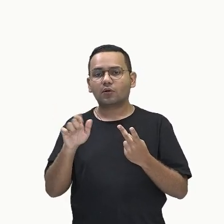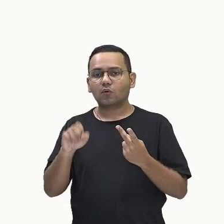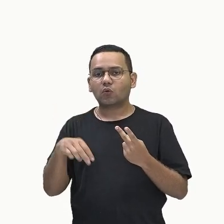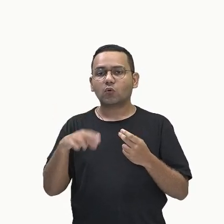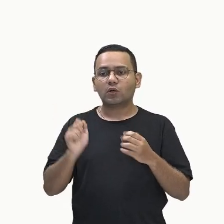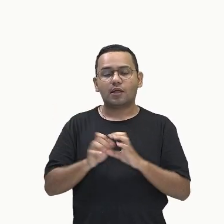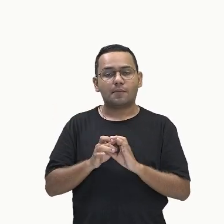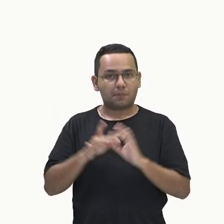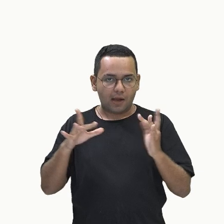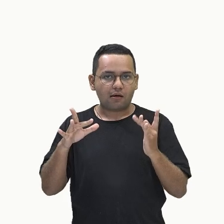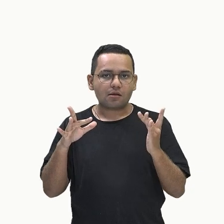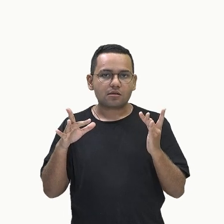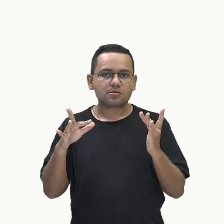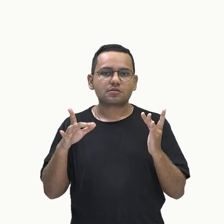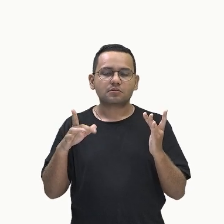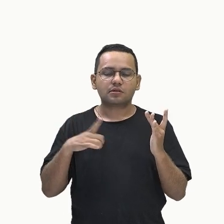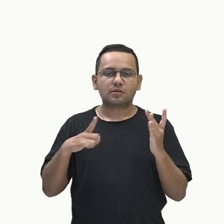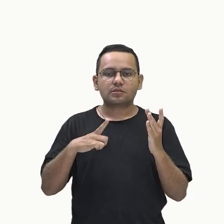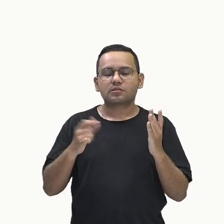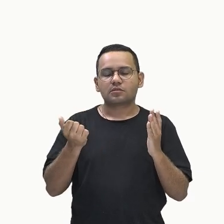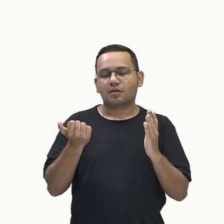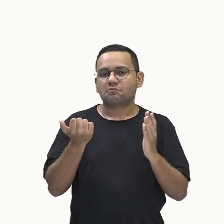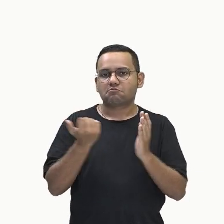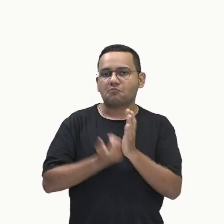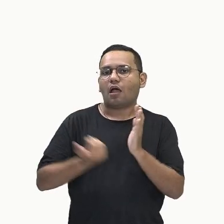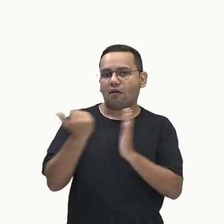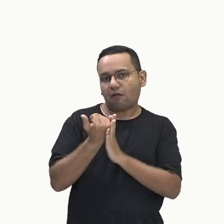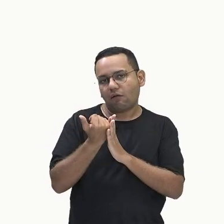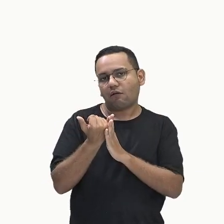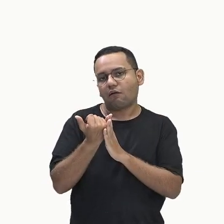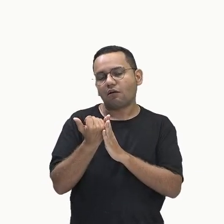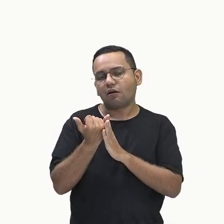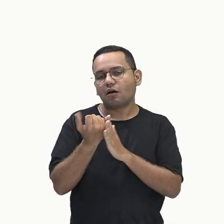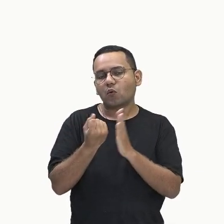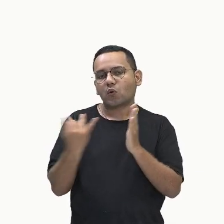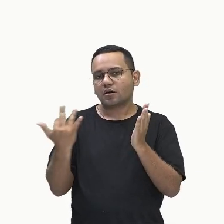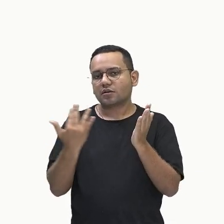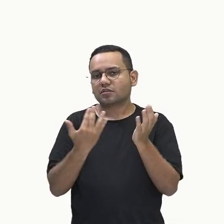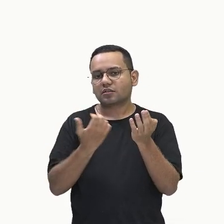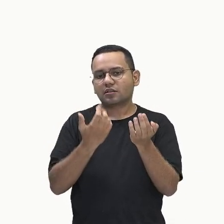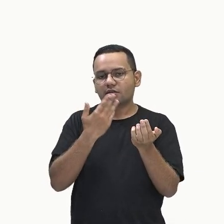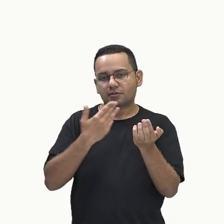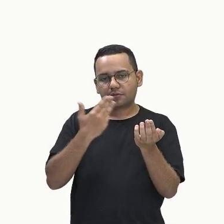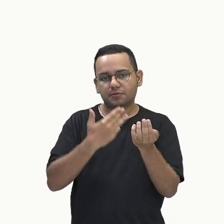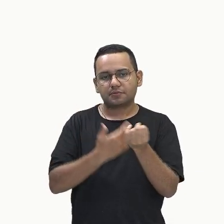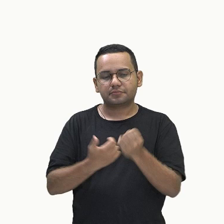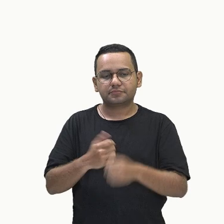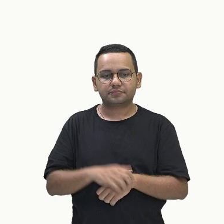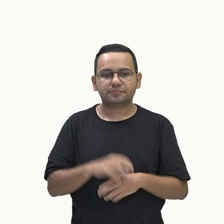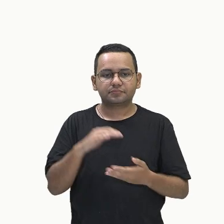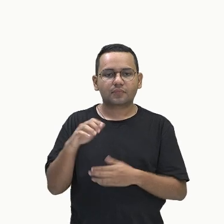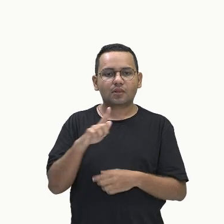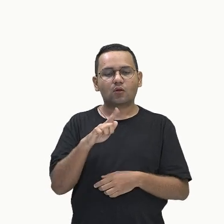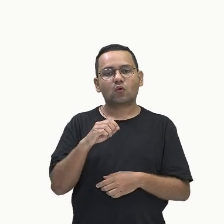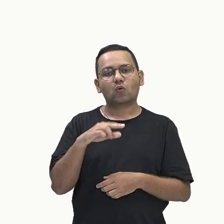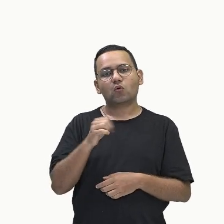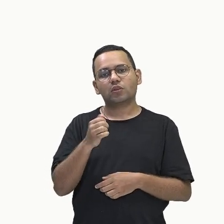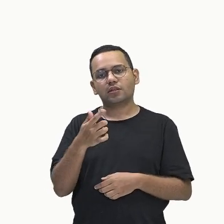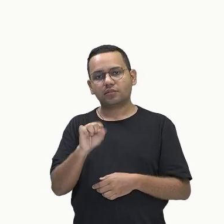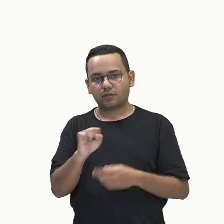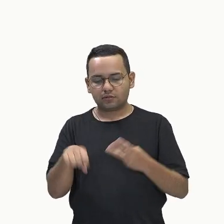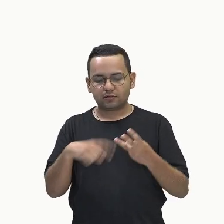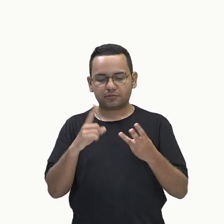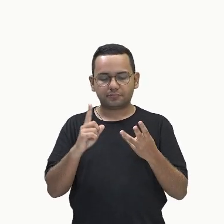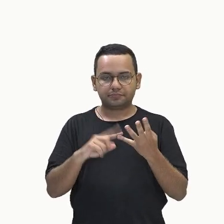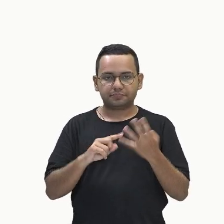o aumento da quantidade de açúcar no sangue. Outra gônada, né, ovários nas mulheres e testículos nos homens, são as gônadas, tá